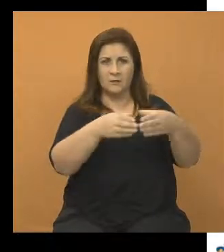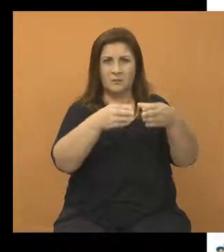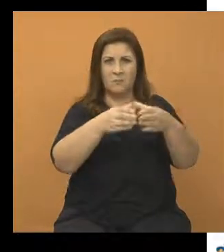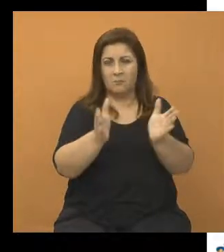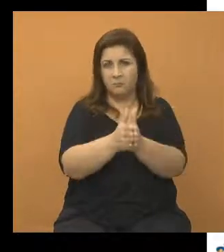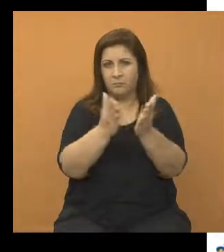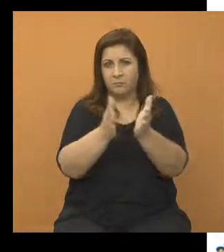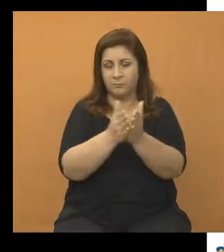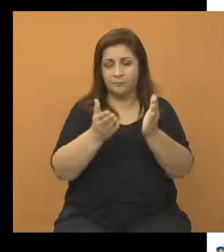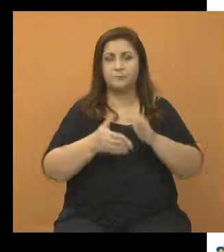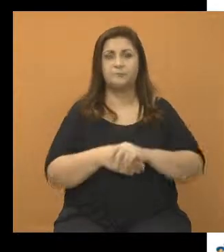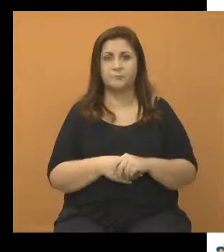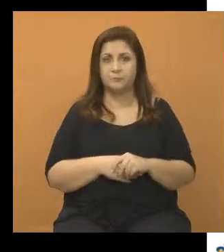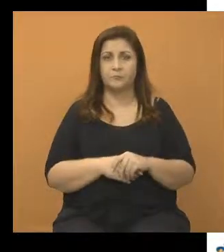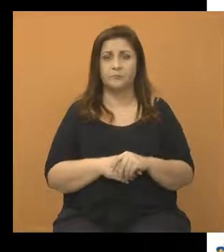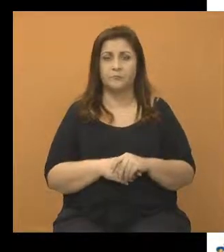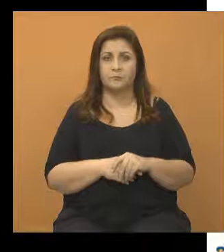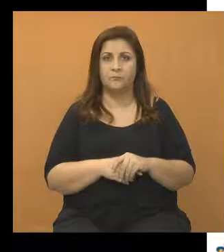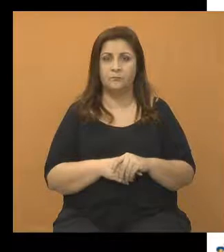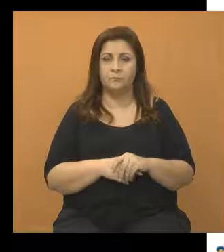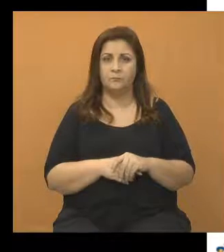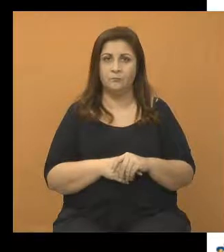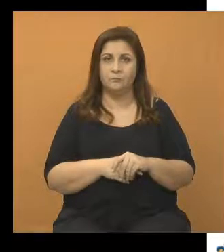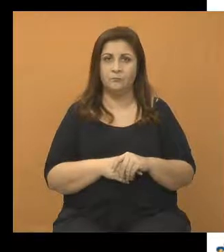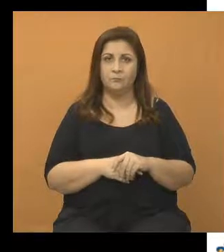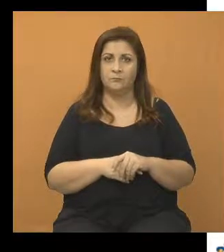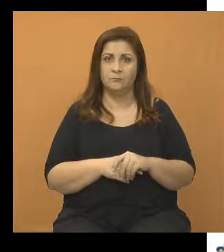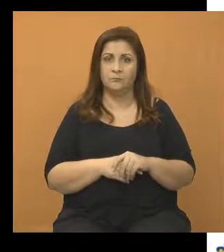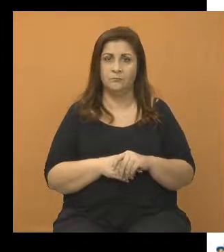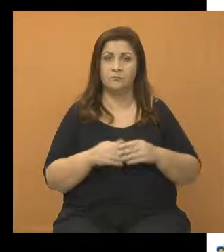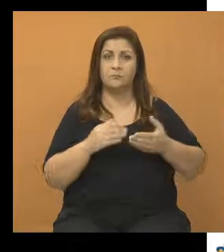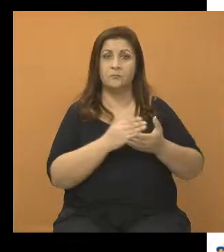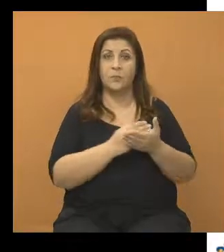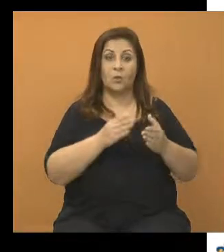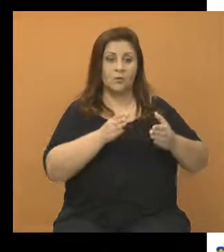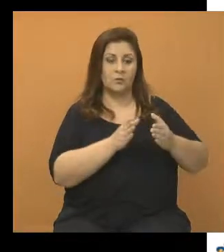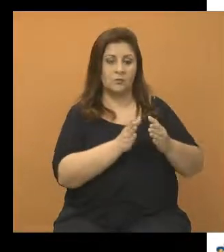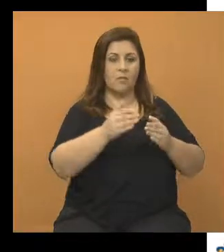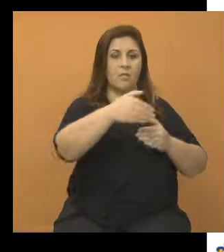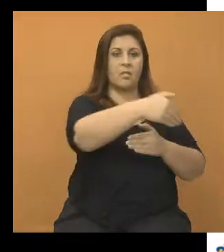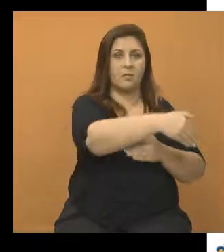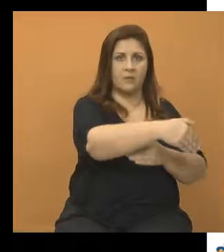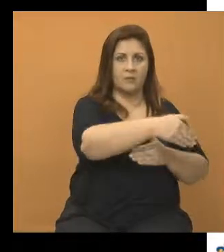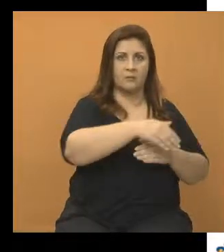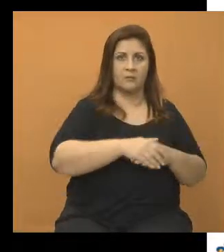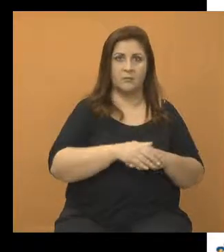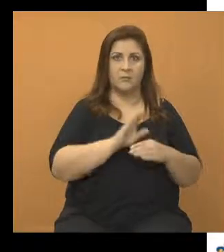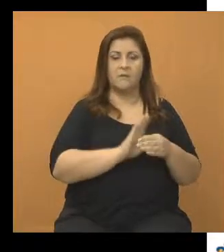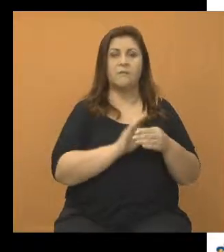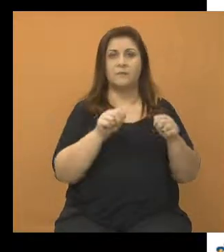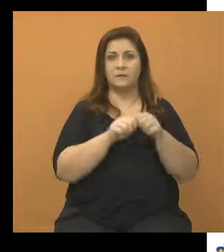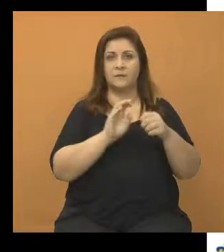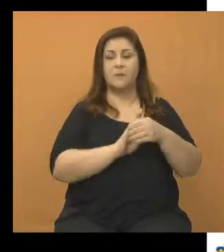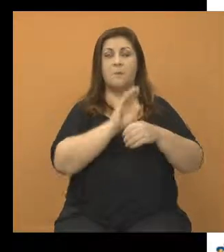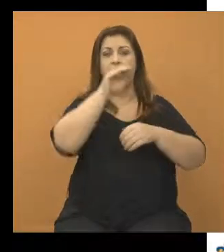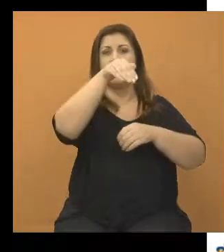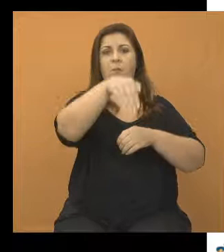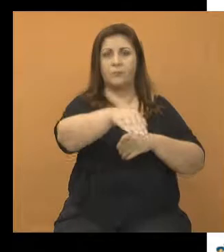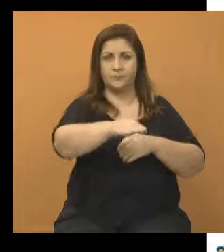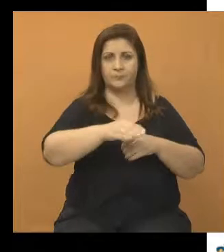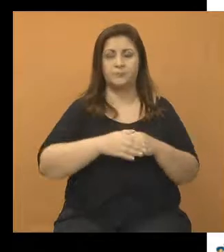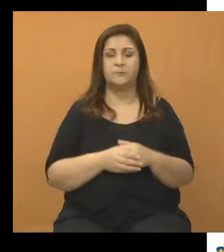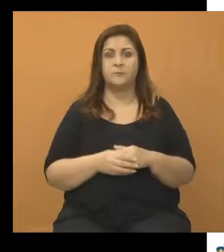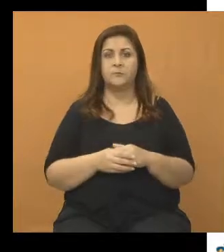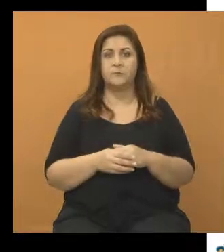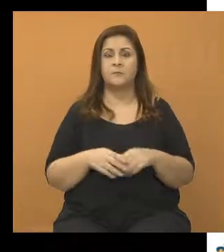o nosso início do anel viário, né, o que contempla a ponte,